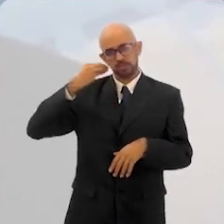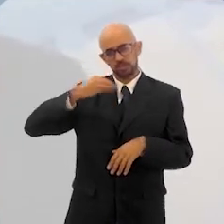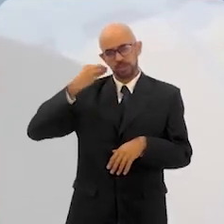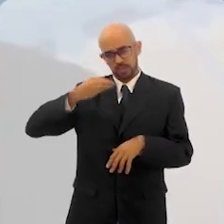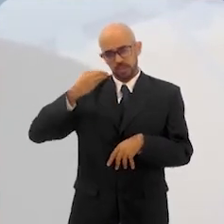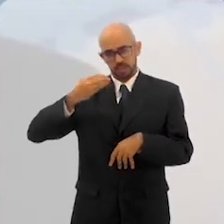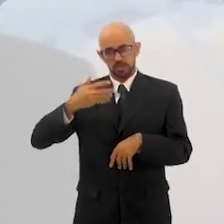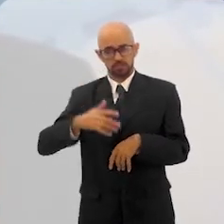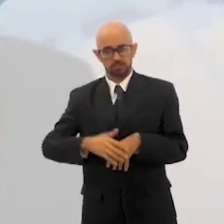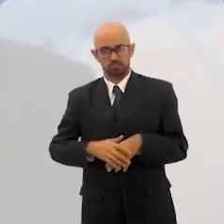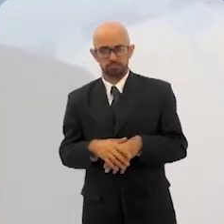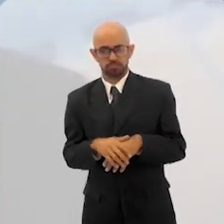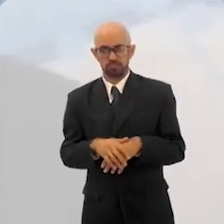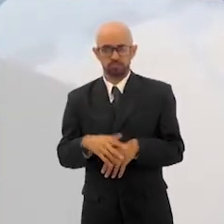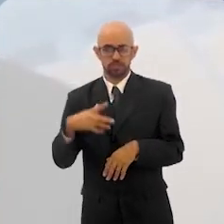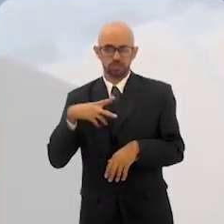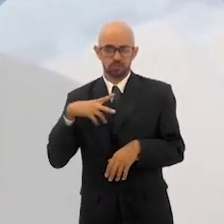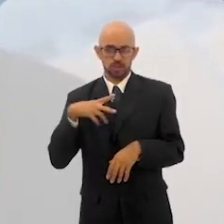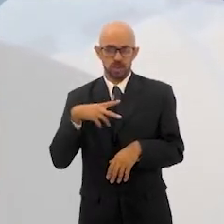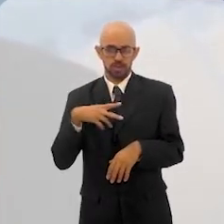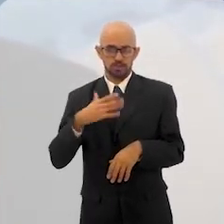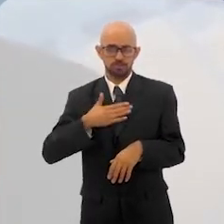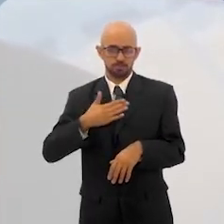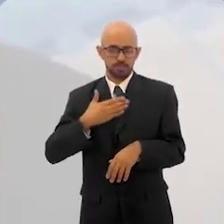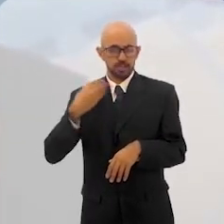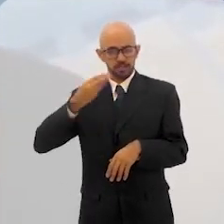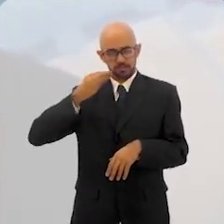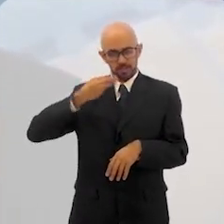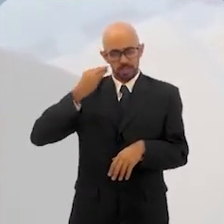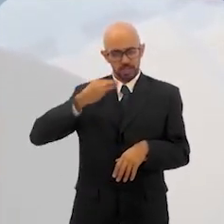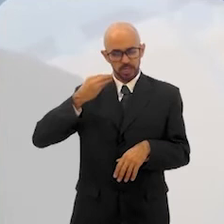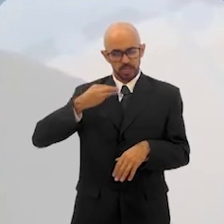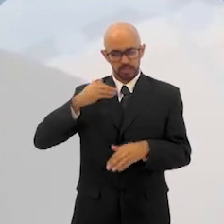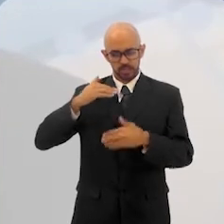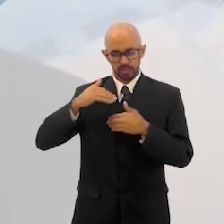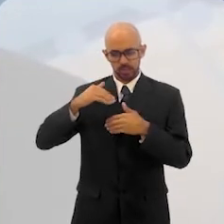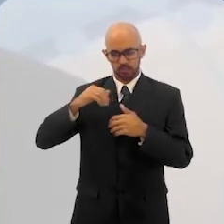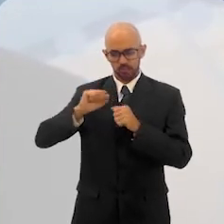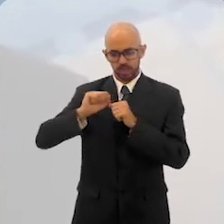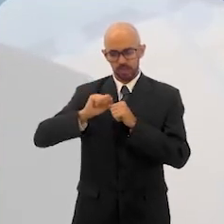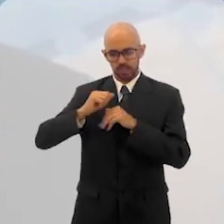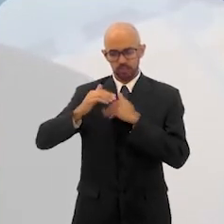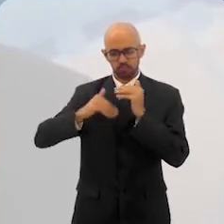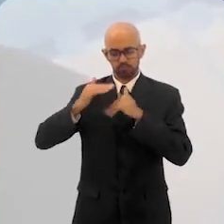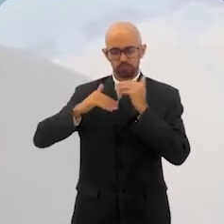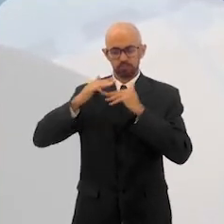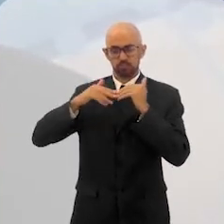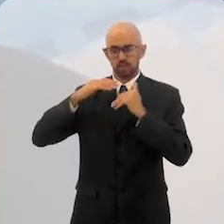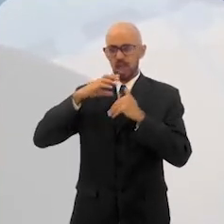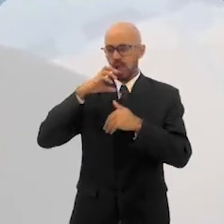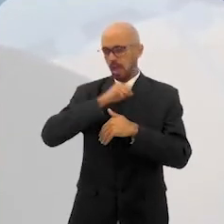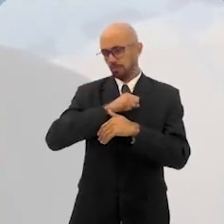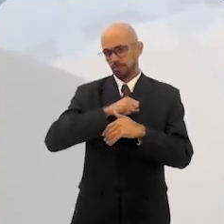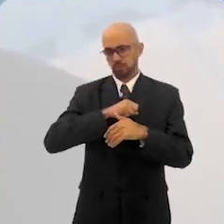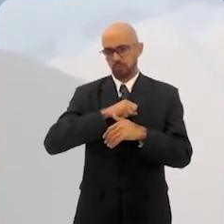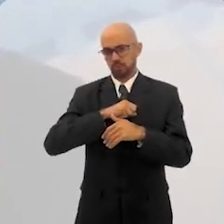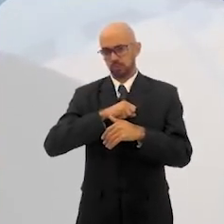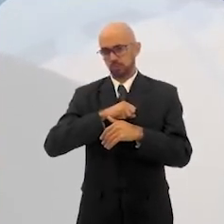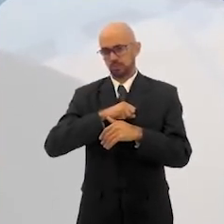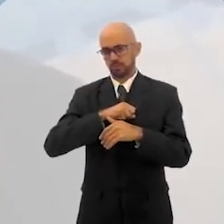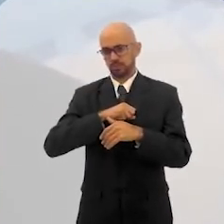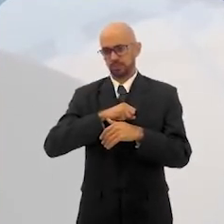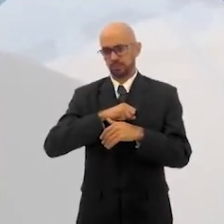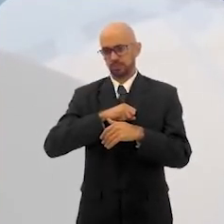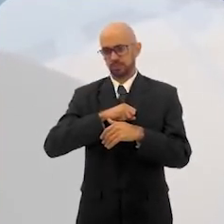minha história seguiu para esse caminho para que eu pudesse rapidamente estar dentro de um. Rapidamente,